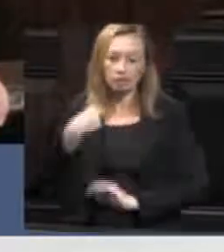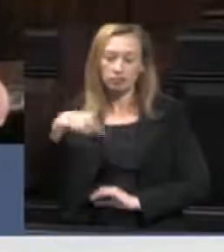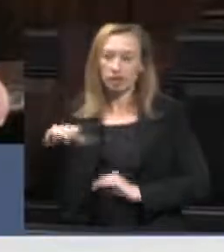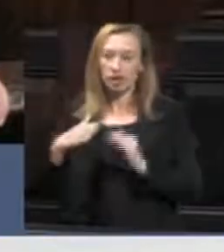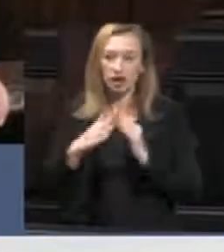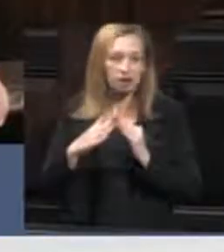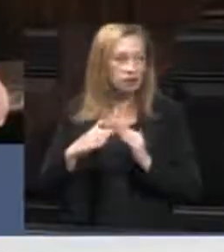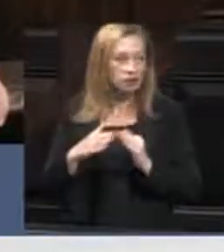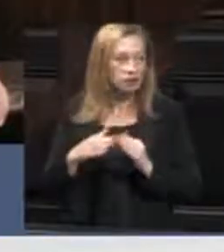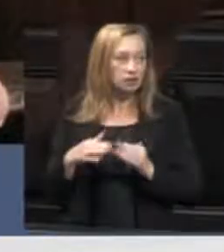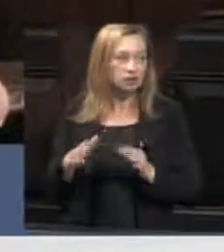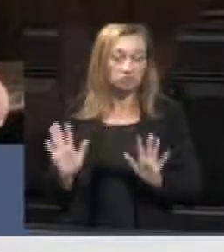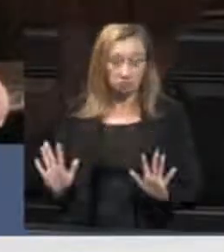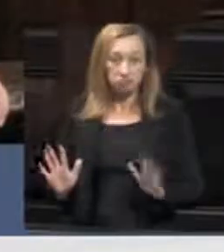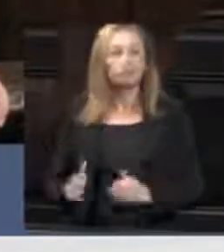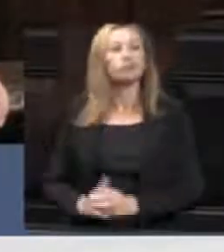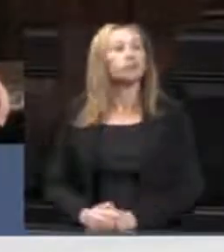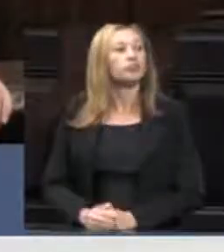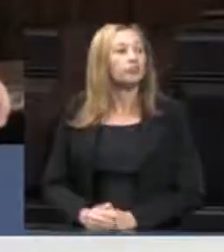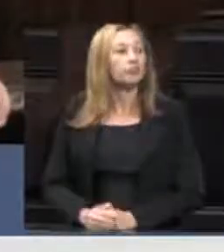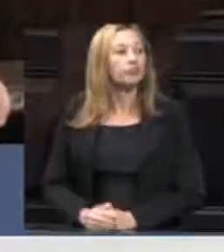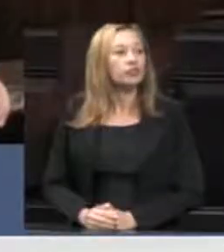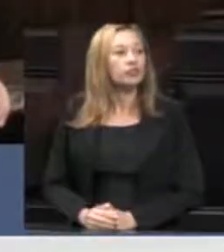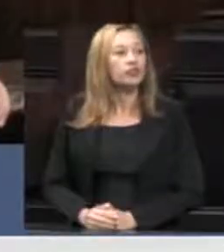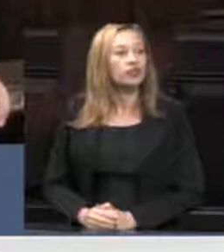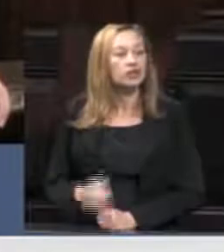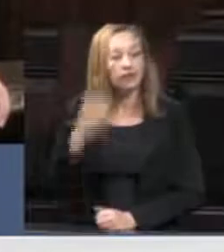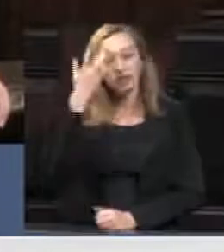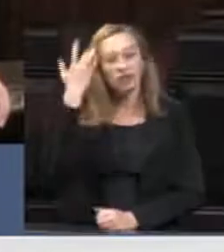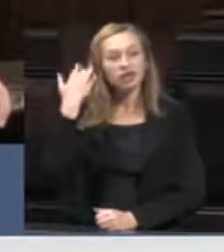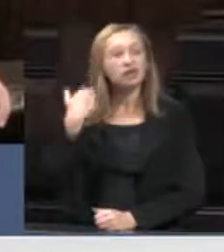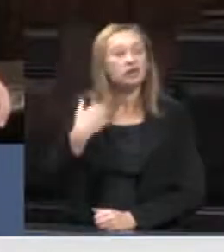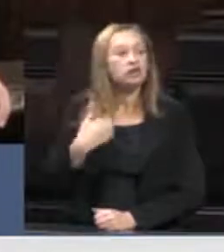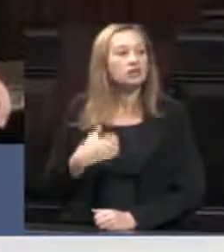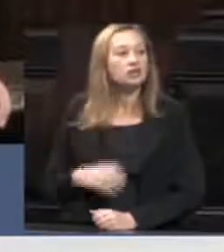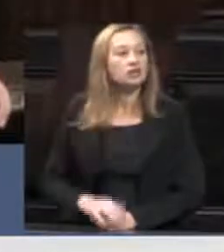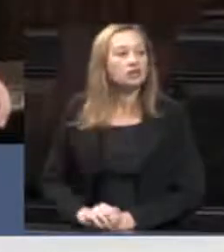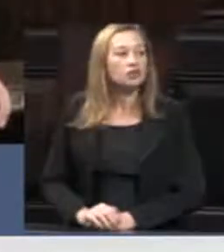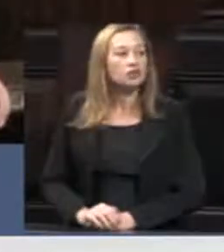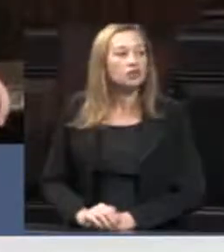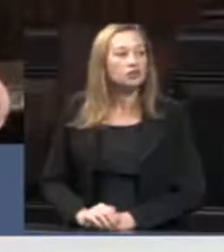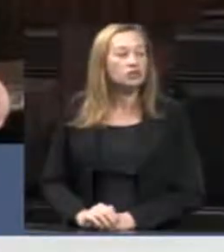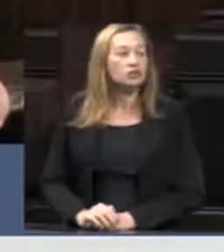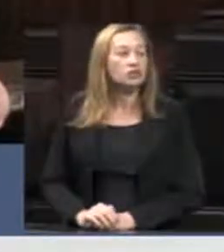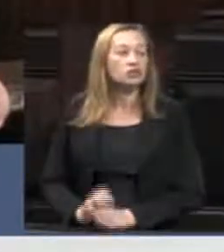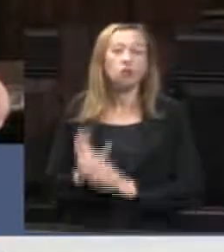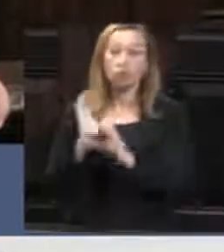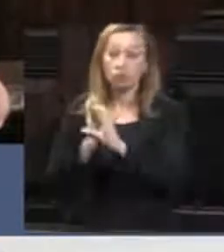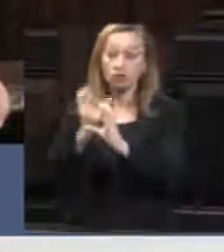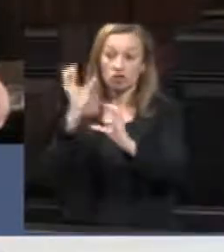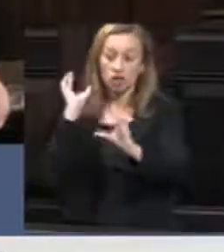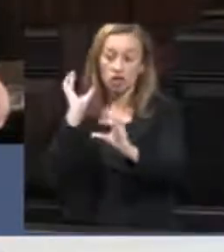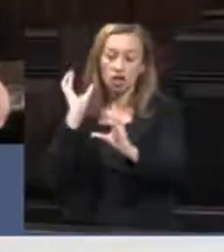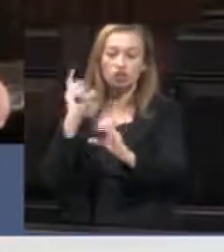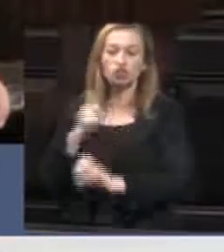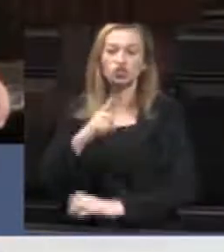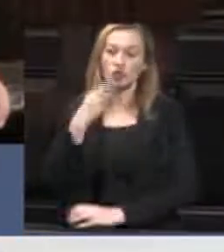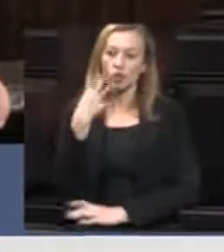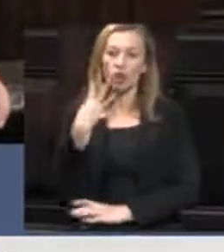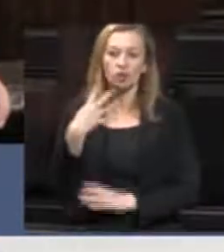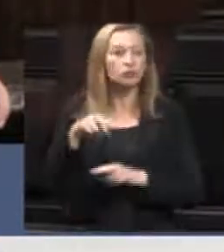na perspectiva desse engenheiro, tinha 4 razões de